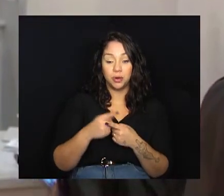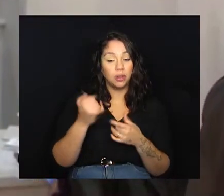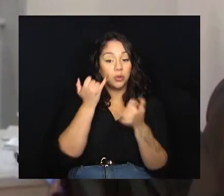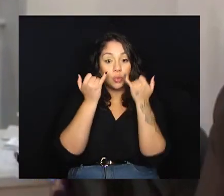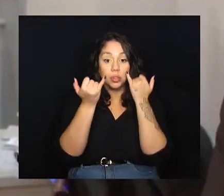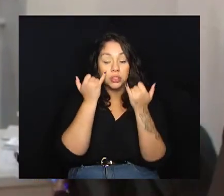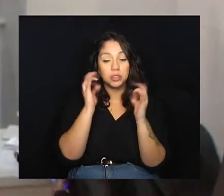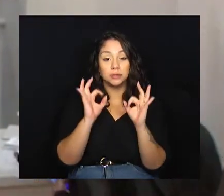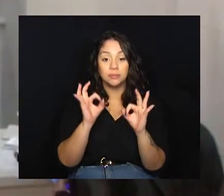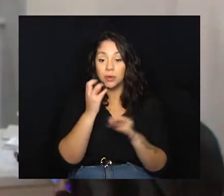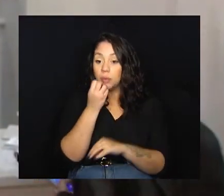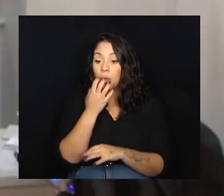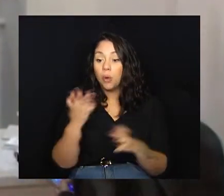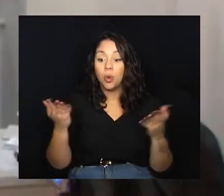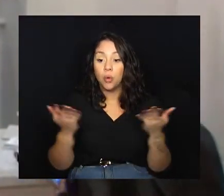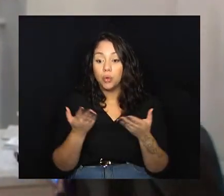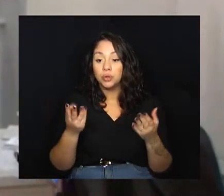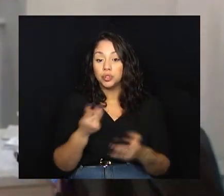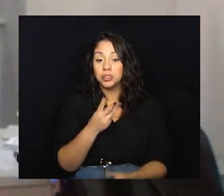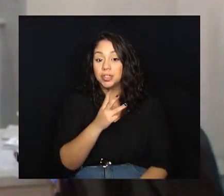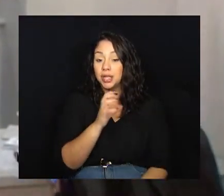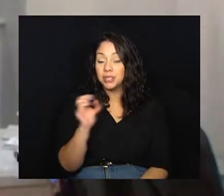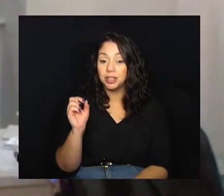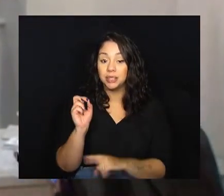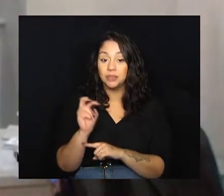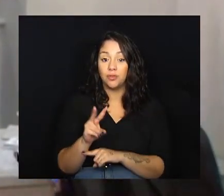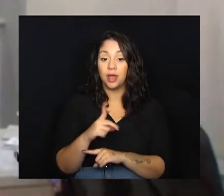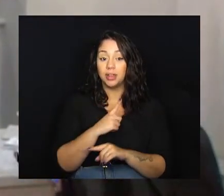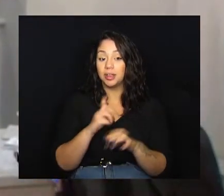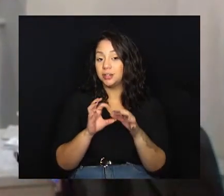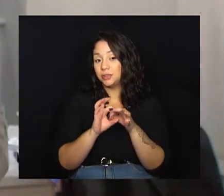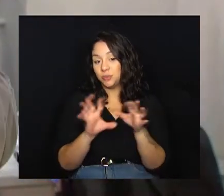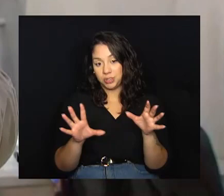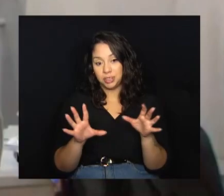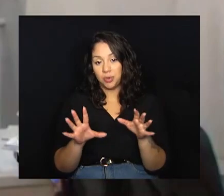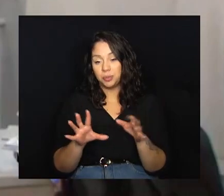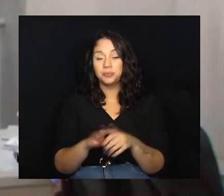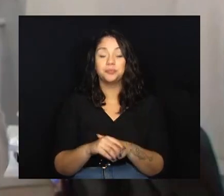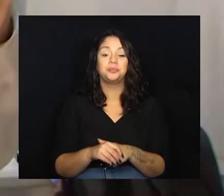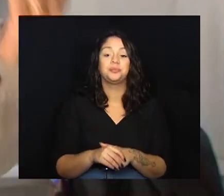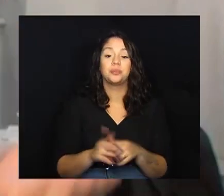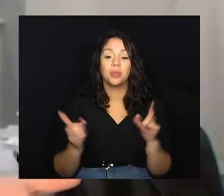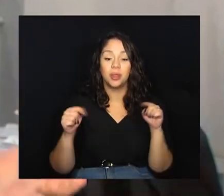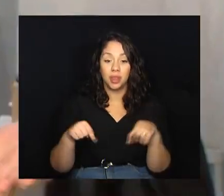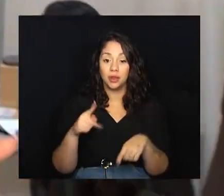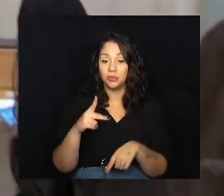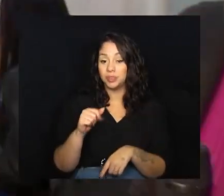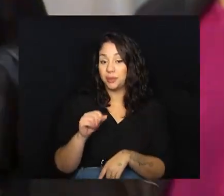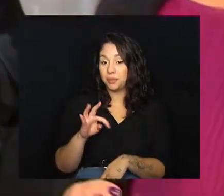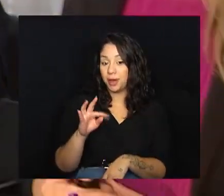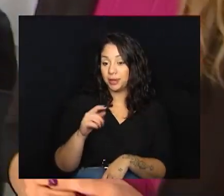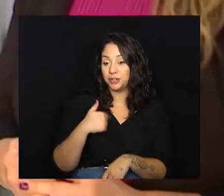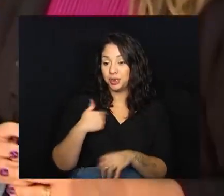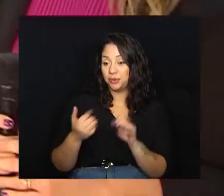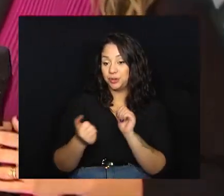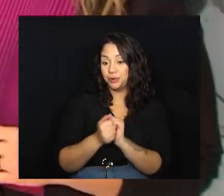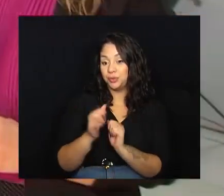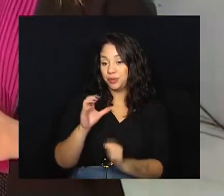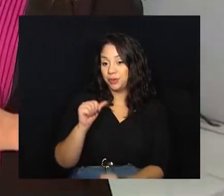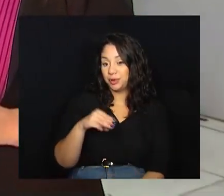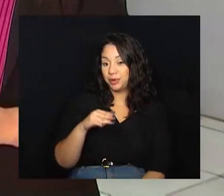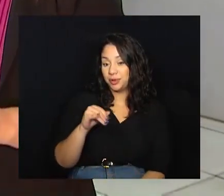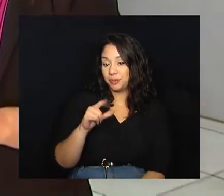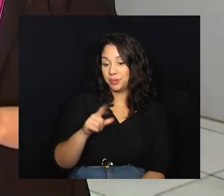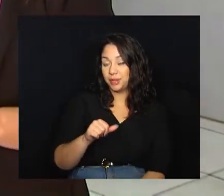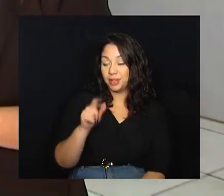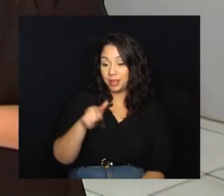boa hoje são 300 vagas aí à disposição né É aqui no cpat eu tô aqui com a Camila que é a coordenadora do